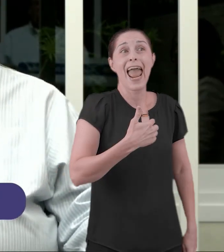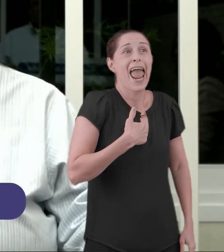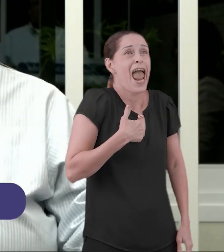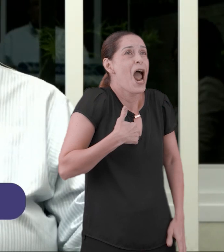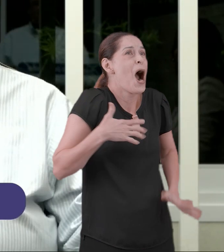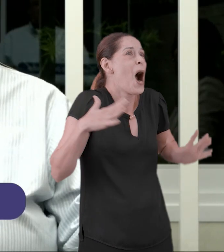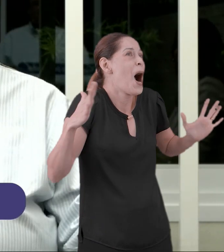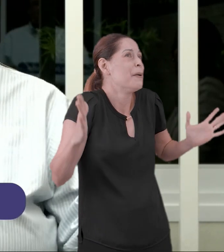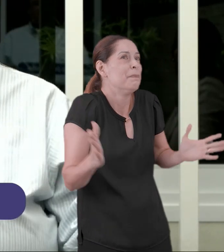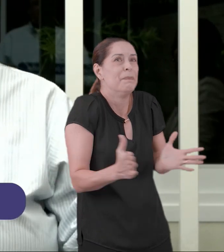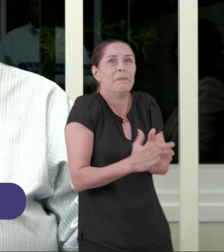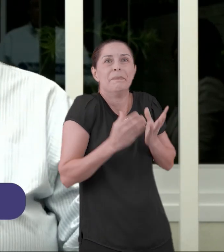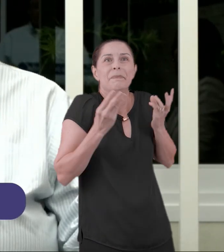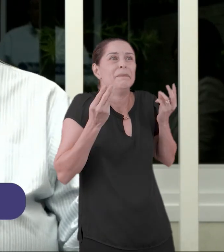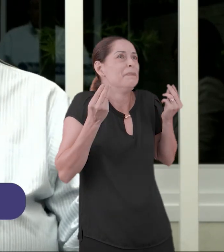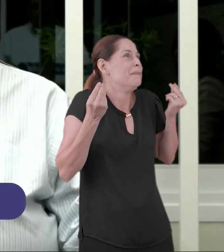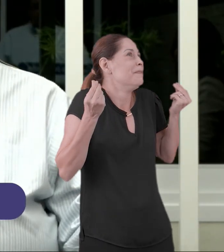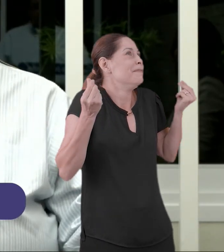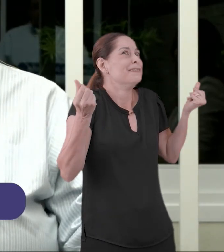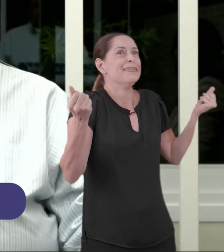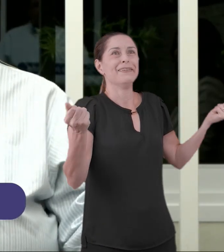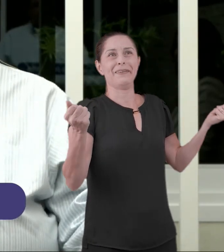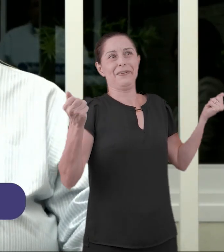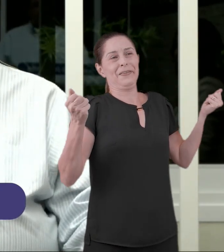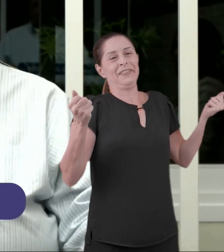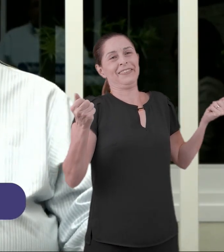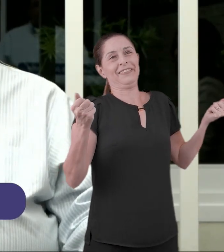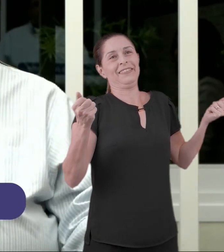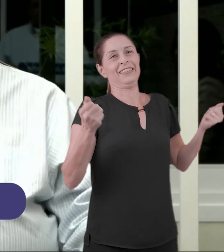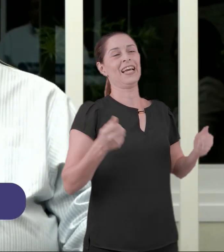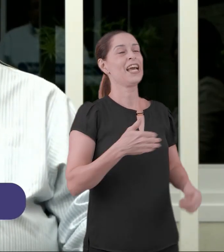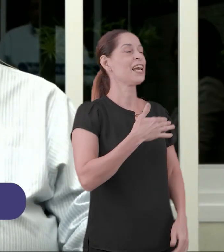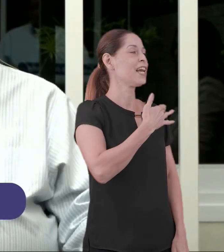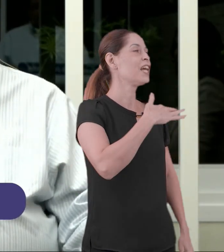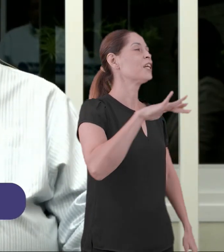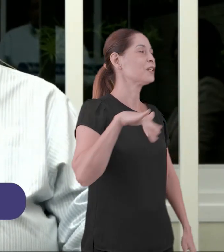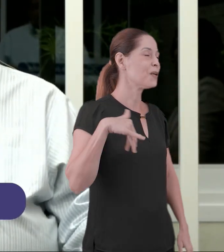gosto. Eu creio que nós temos, como igreja,